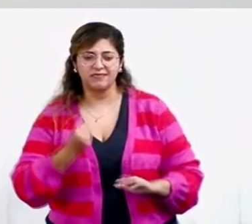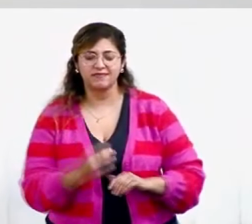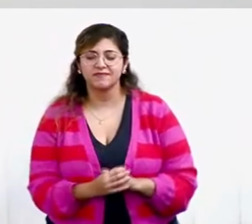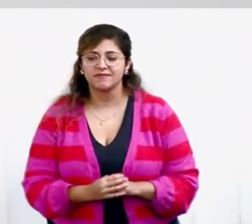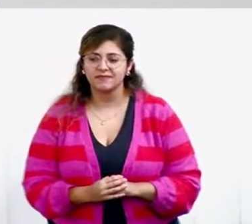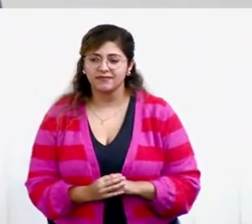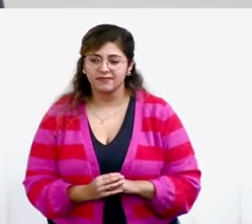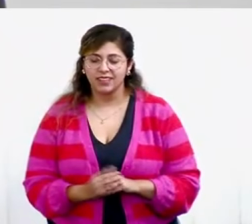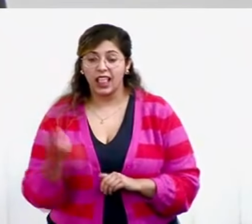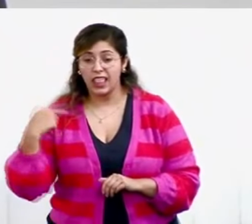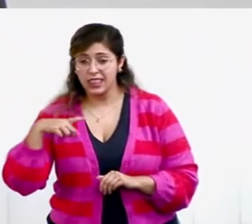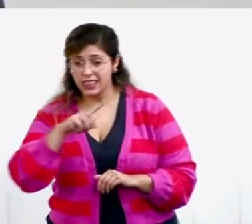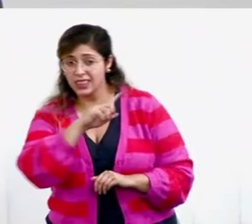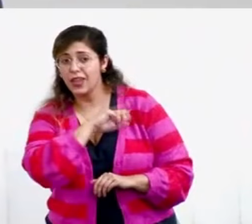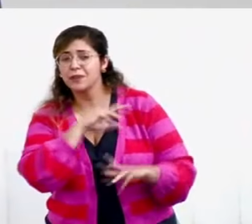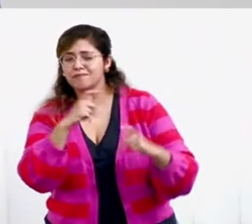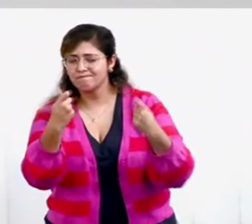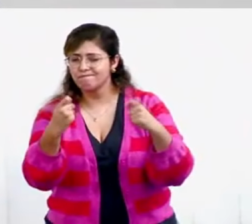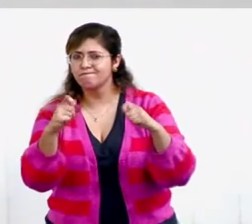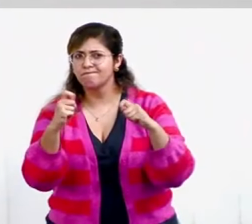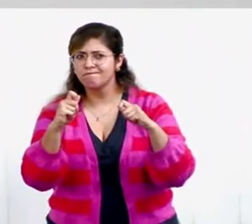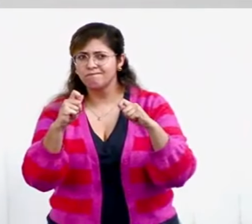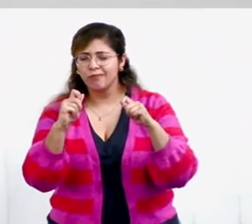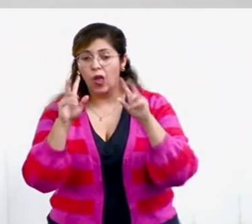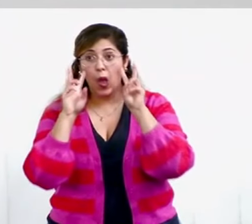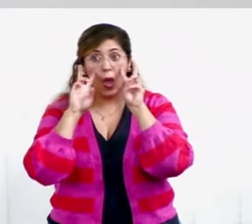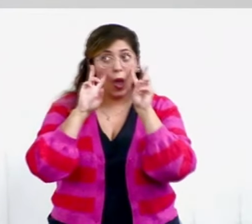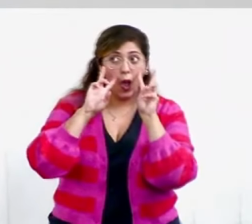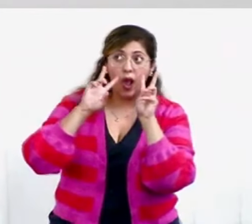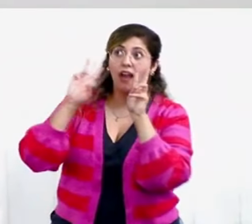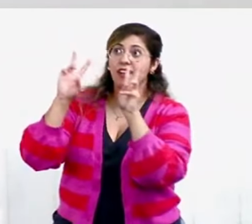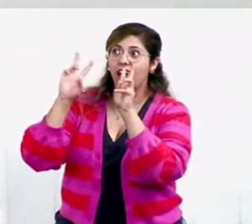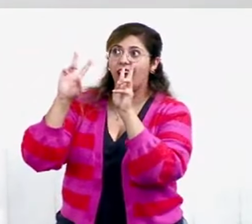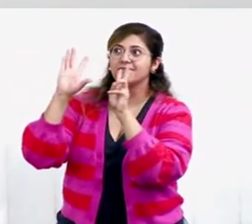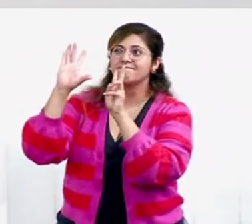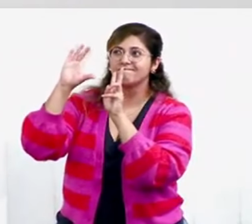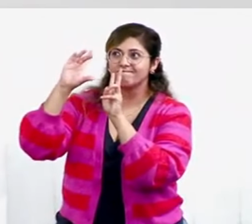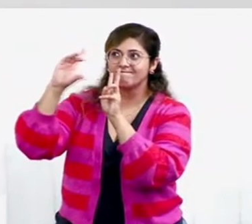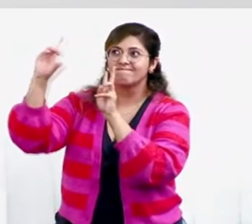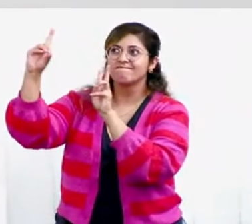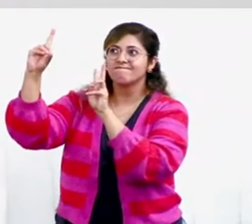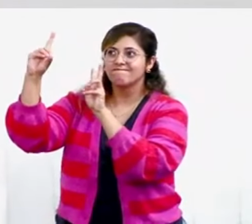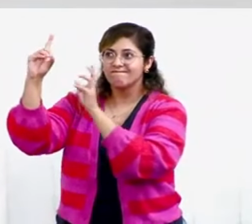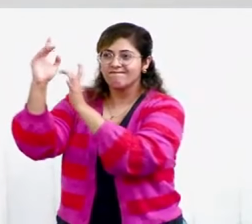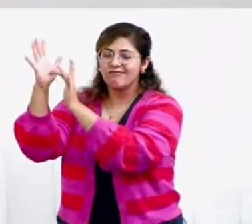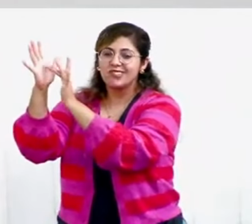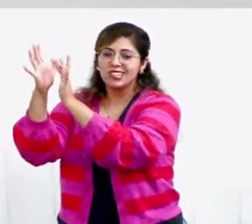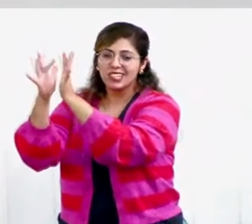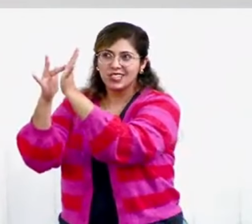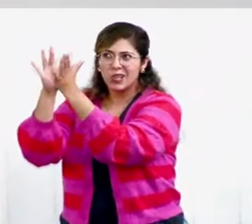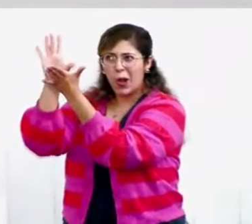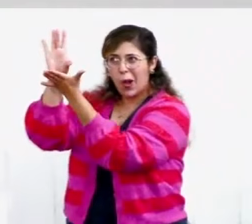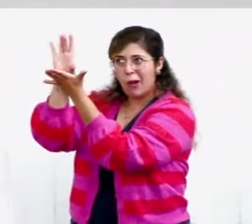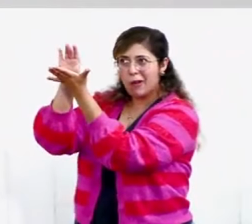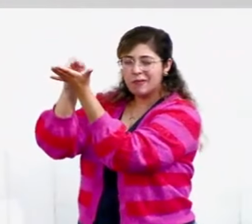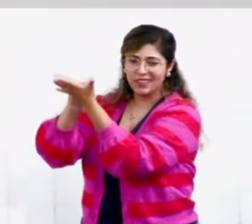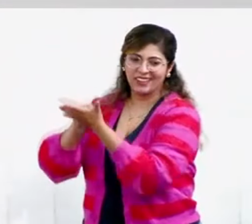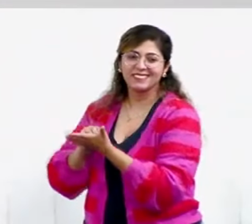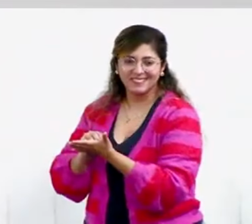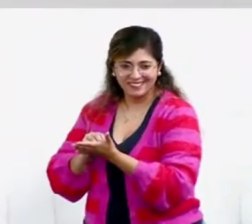que nós precisamos olhar para ele, para ser como ele, enquanto aqui nós